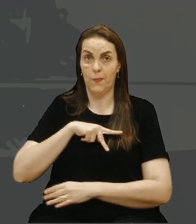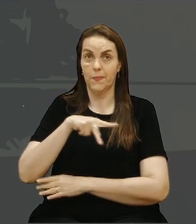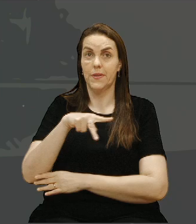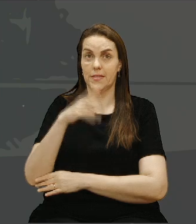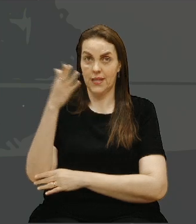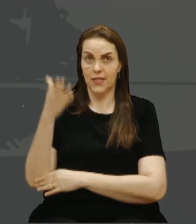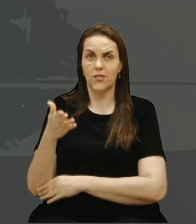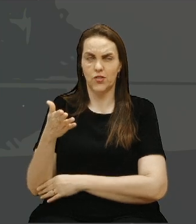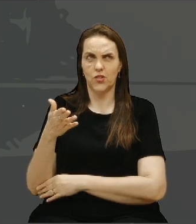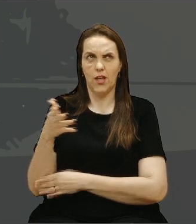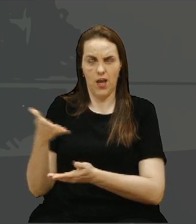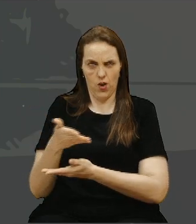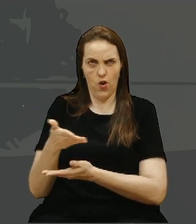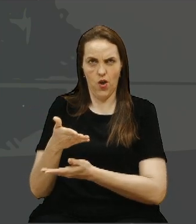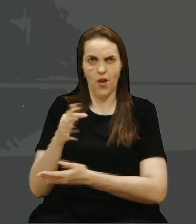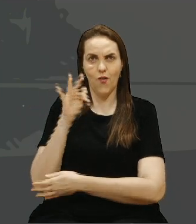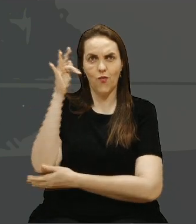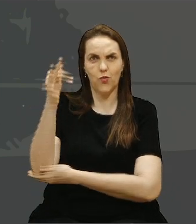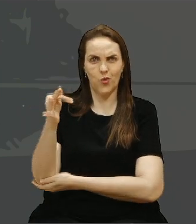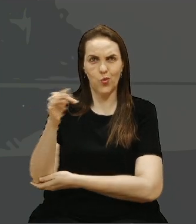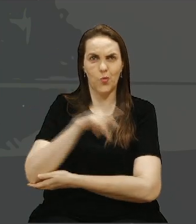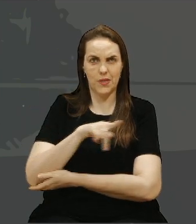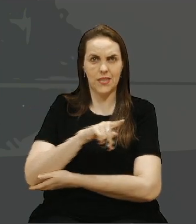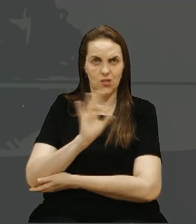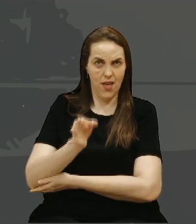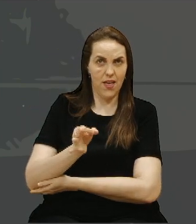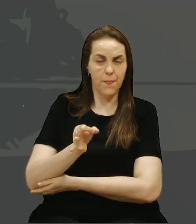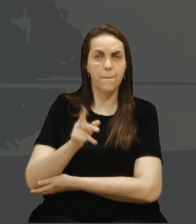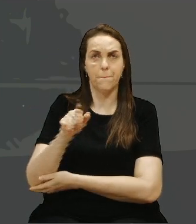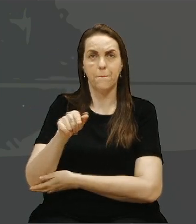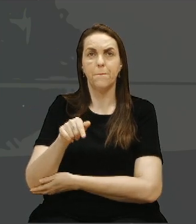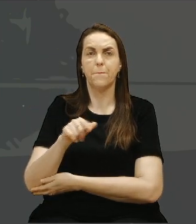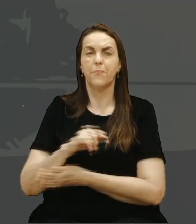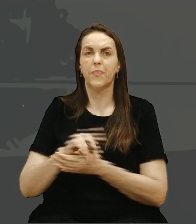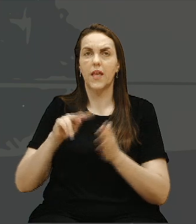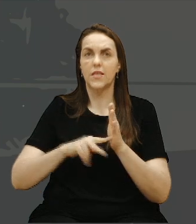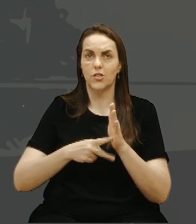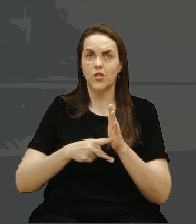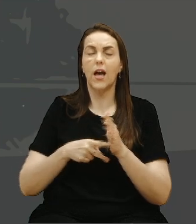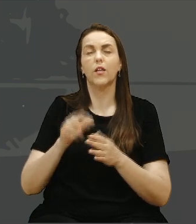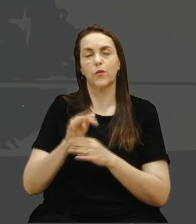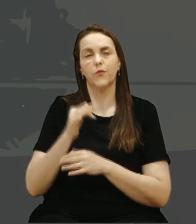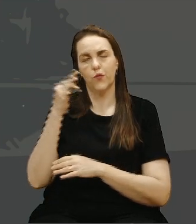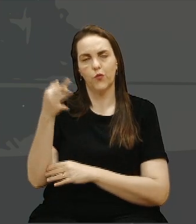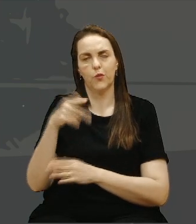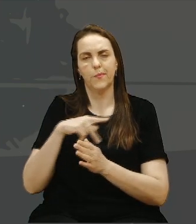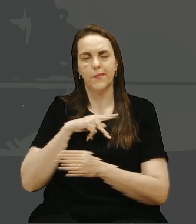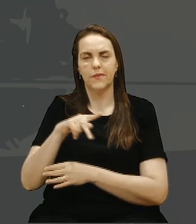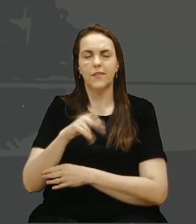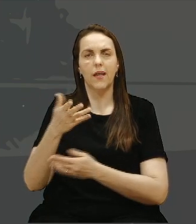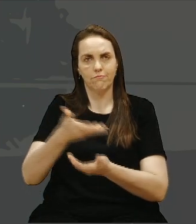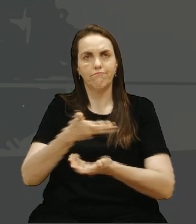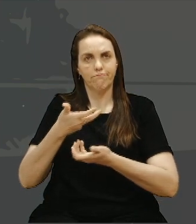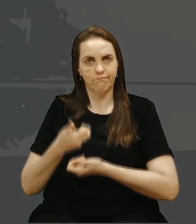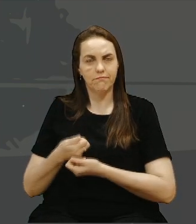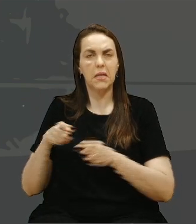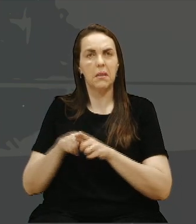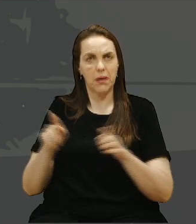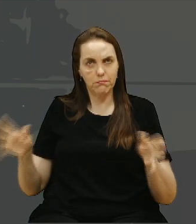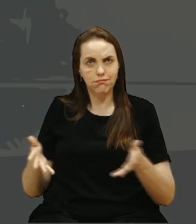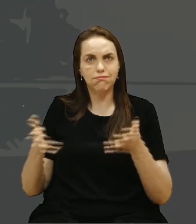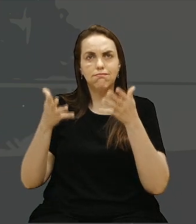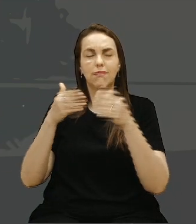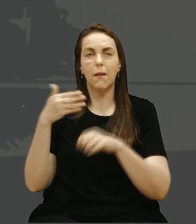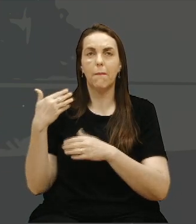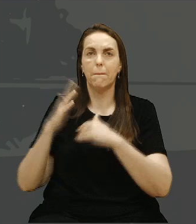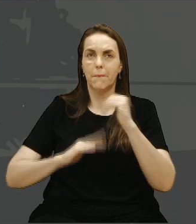é o presidente atual, né? Futuro presidente, né? Futuro presidente da entidade nos recebeu. Inclusive, é um entusiasta também, praticante do vôlei aí na sua